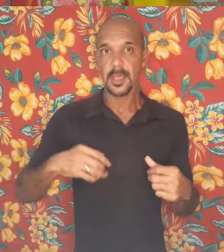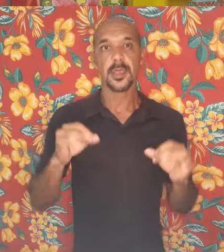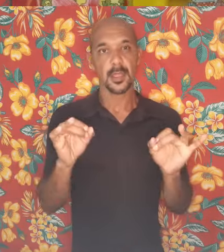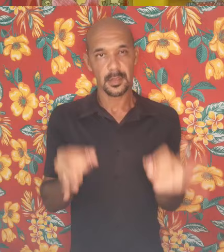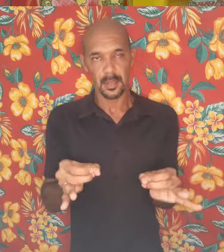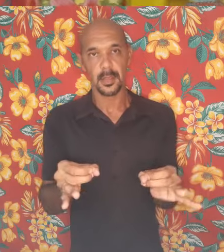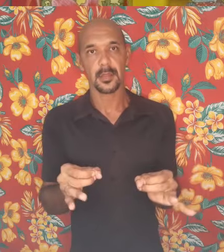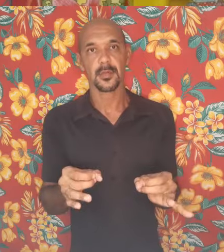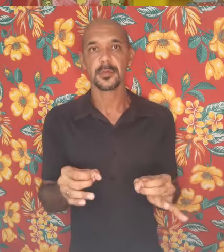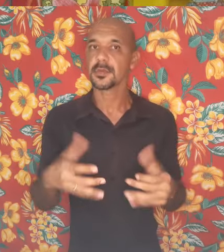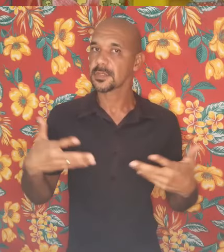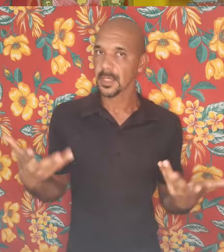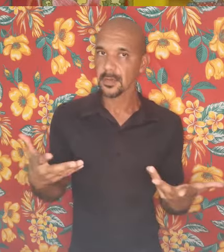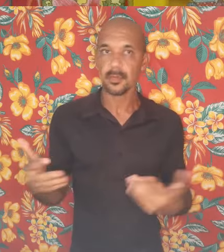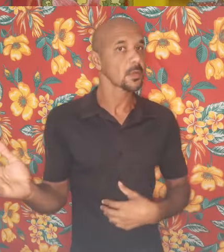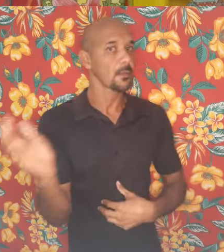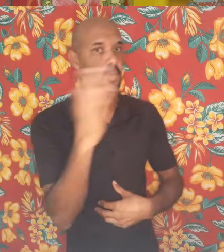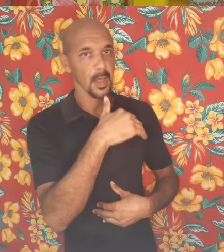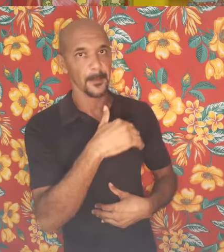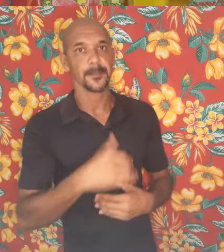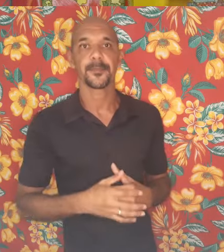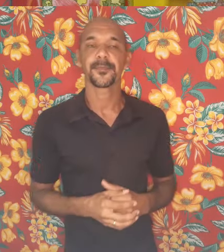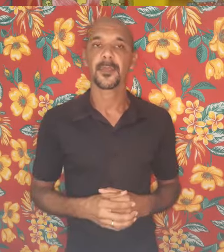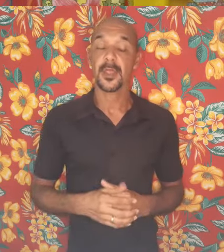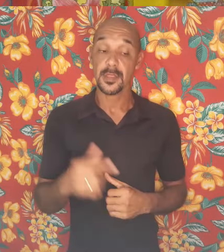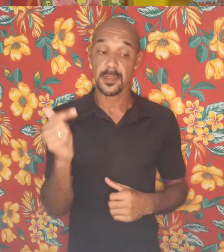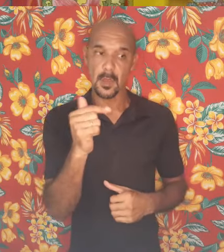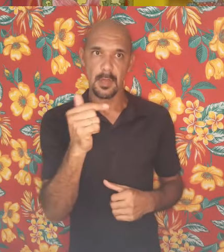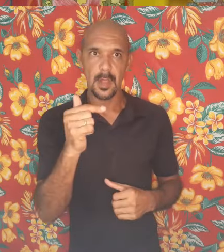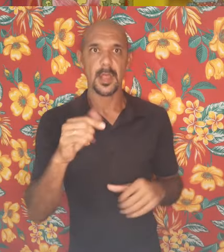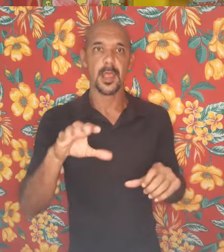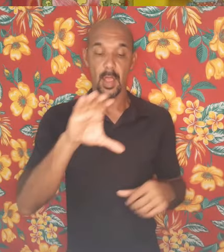dos lados aqui e vou colocar meu cano e vou marcar.